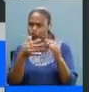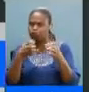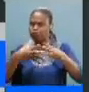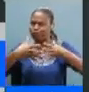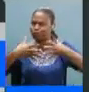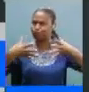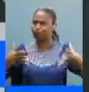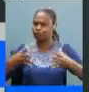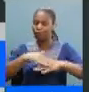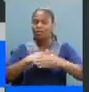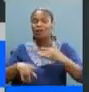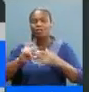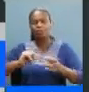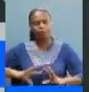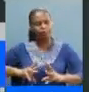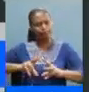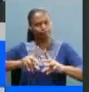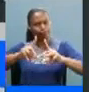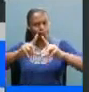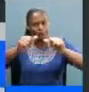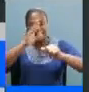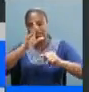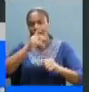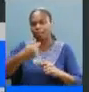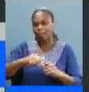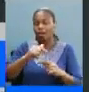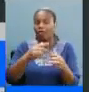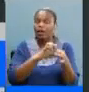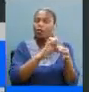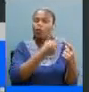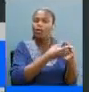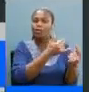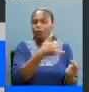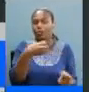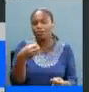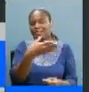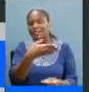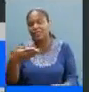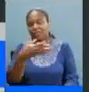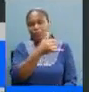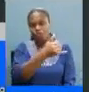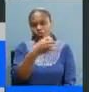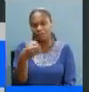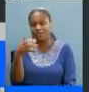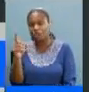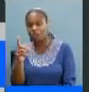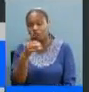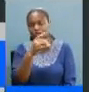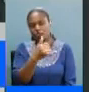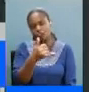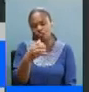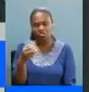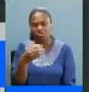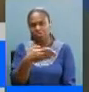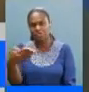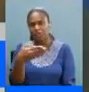acentuada e progressiva, se tivermos em conta 2017, 2016, 2017.